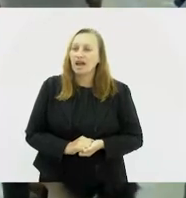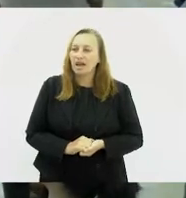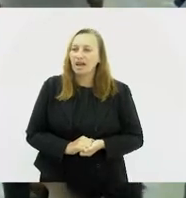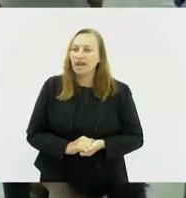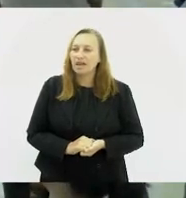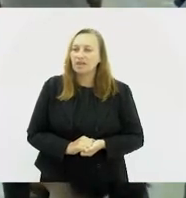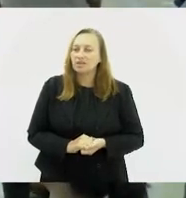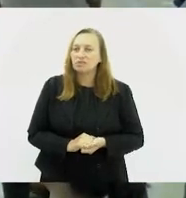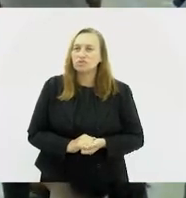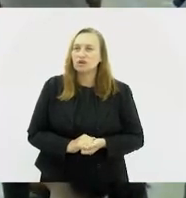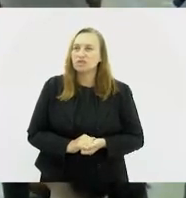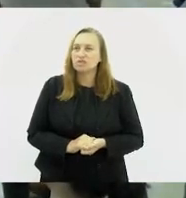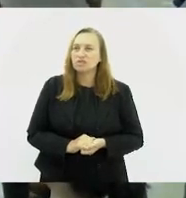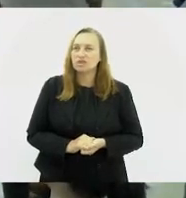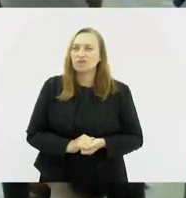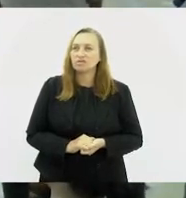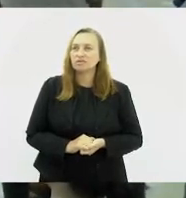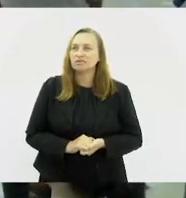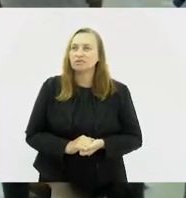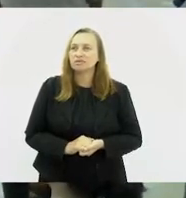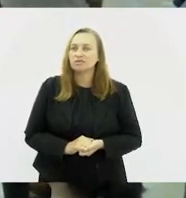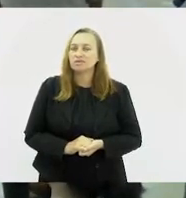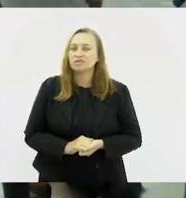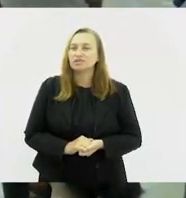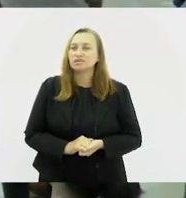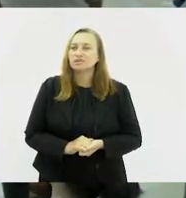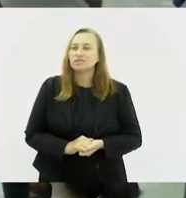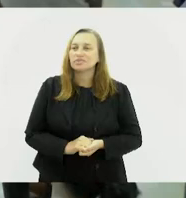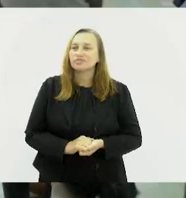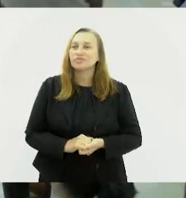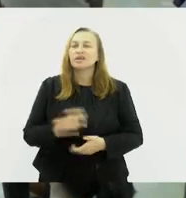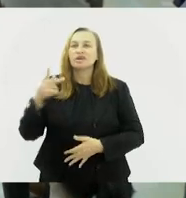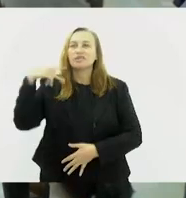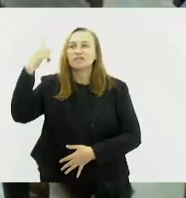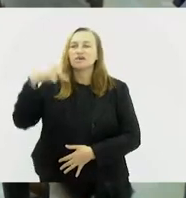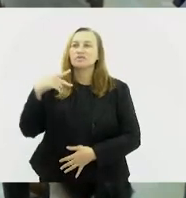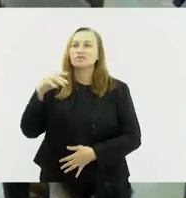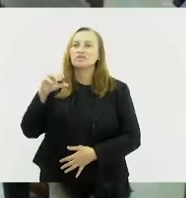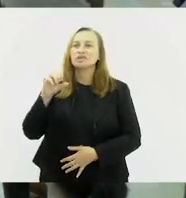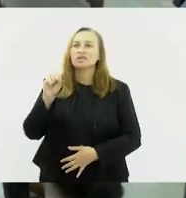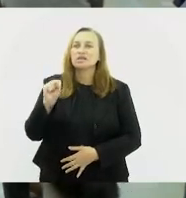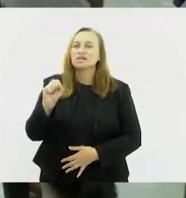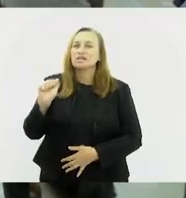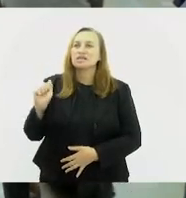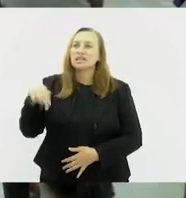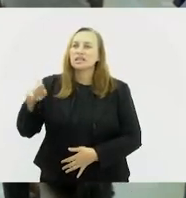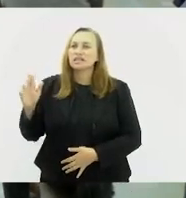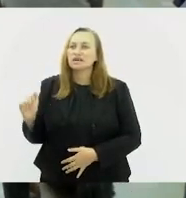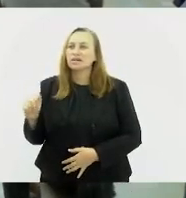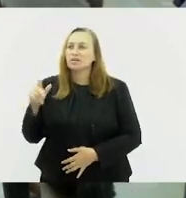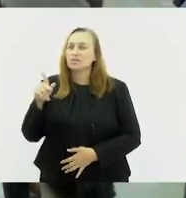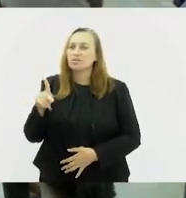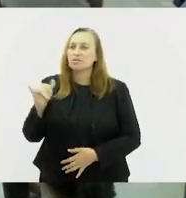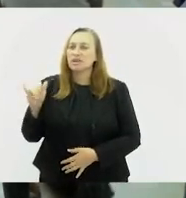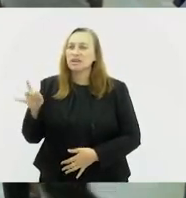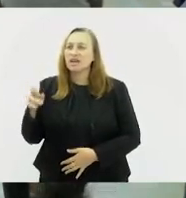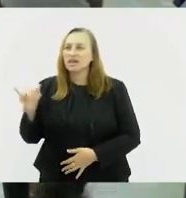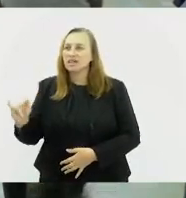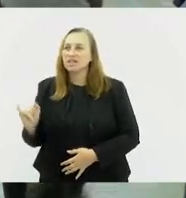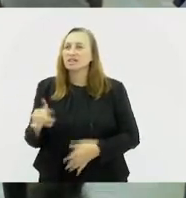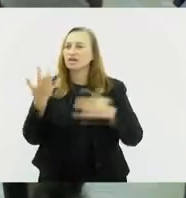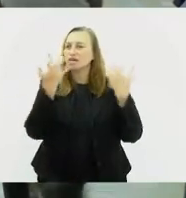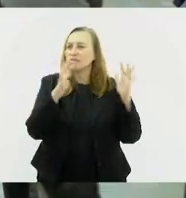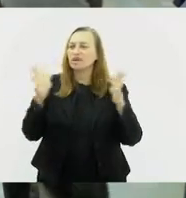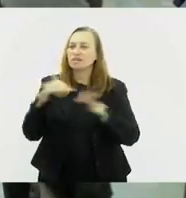Posso falar, Munir? Ou tem alguém na frente? Vereador Sena de Piraí. Primeiro, parabenizar a todos